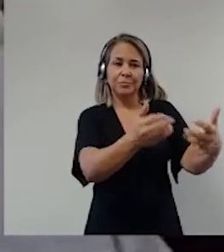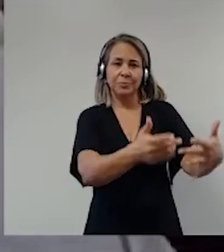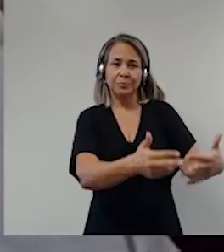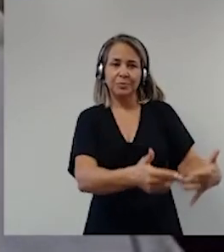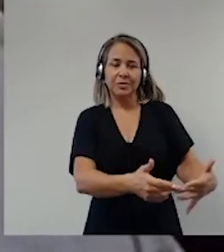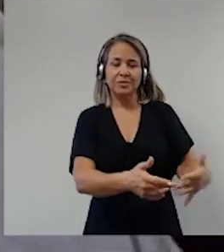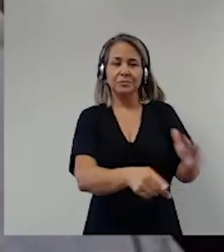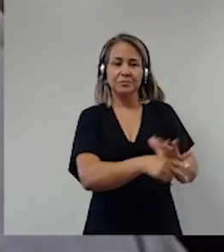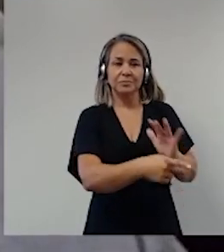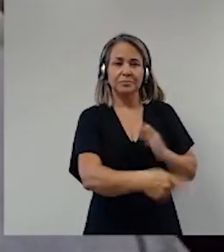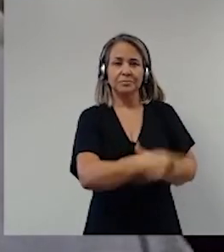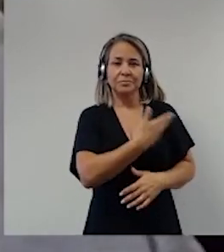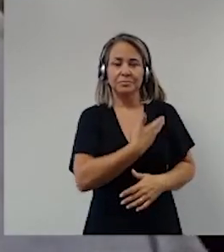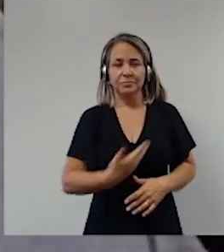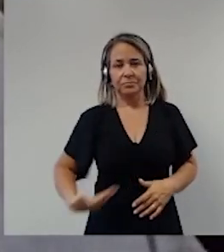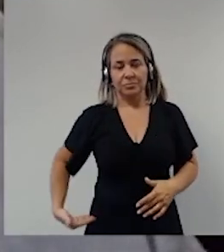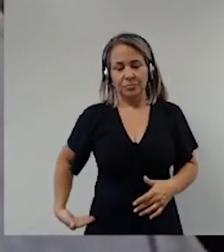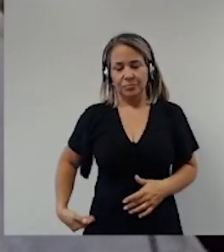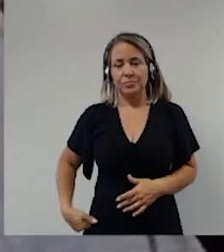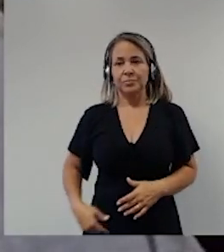de governo, né?